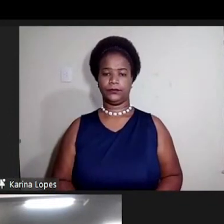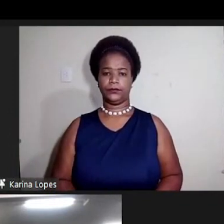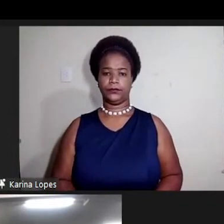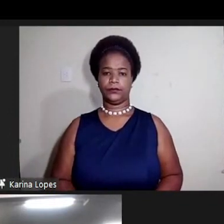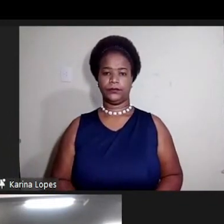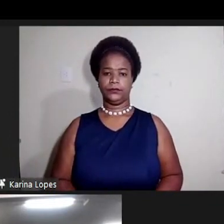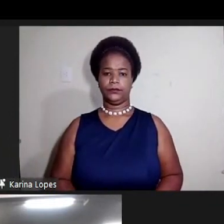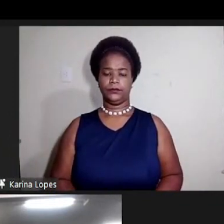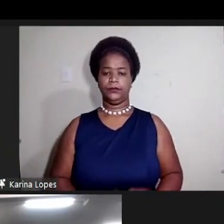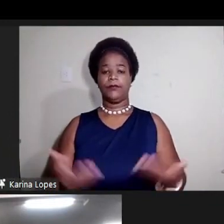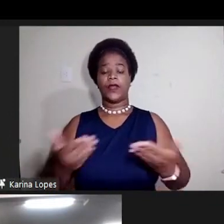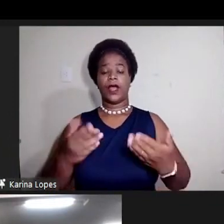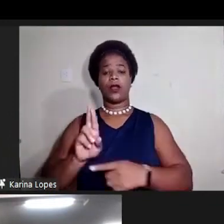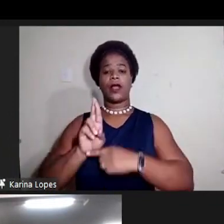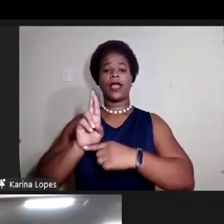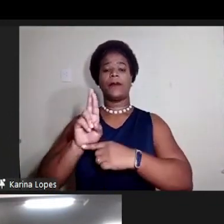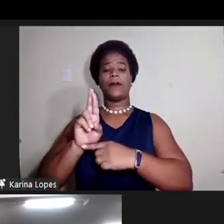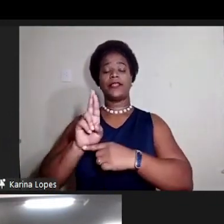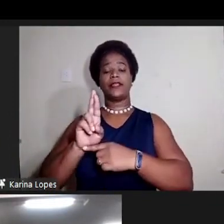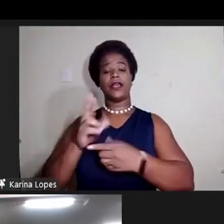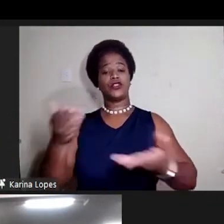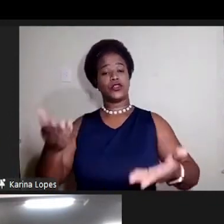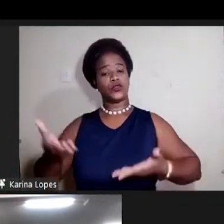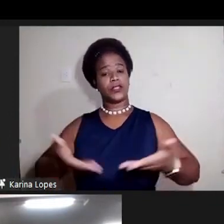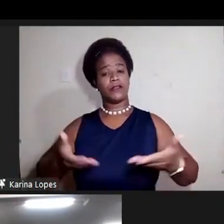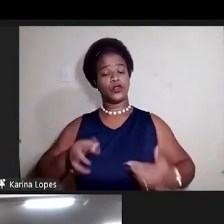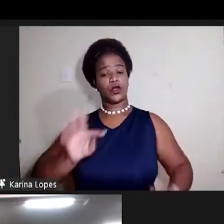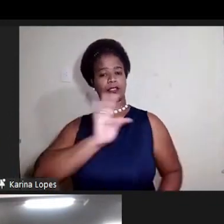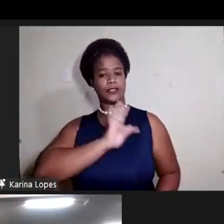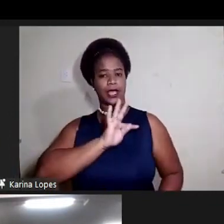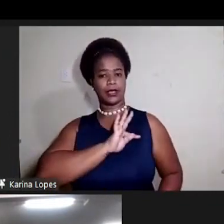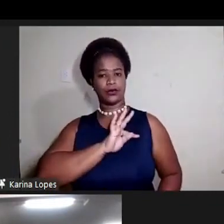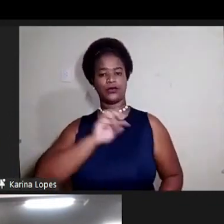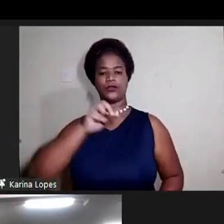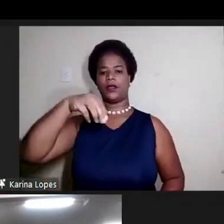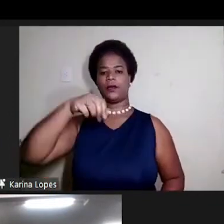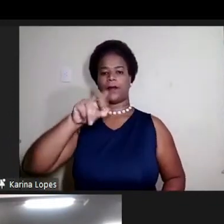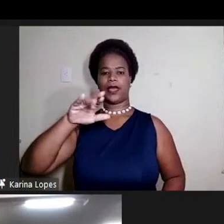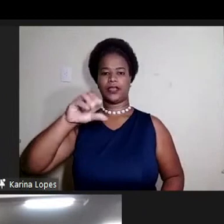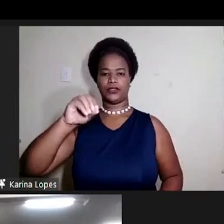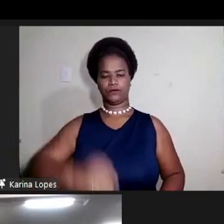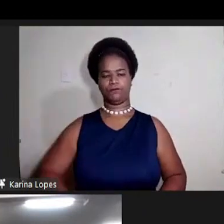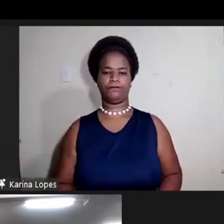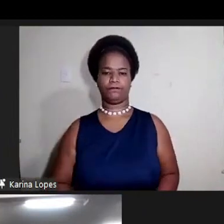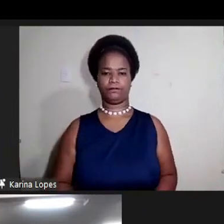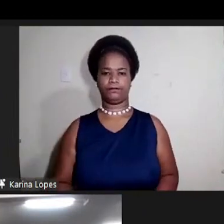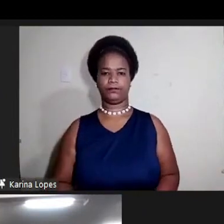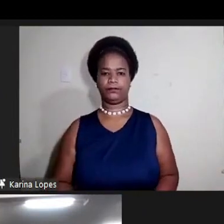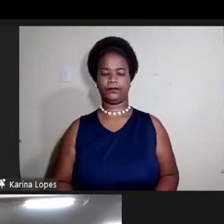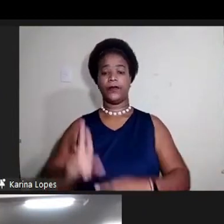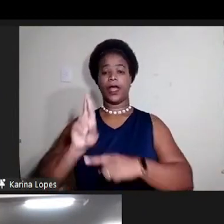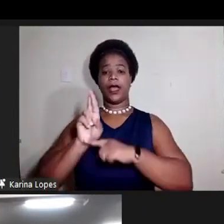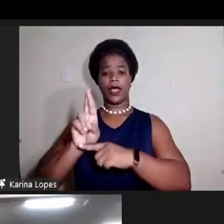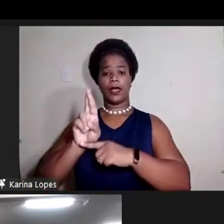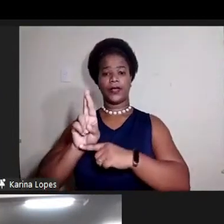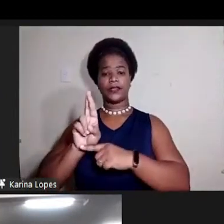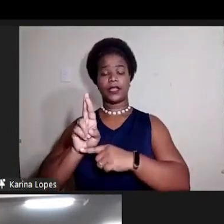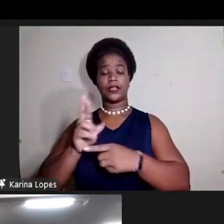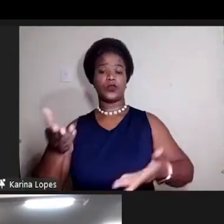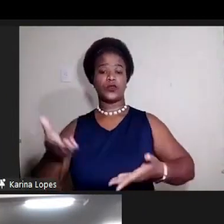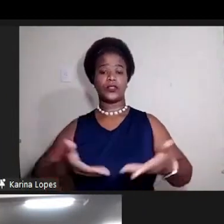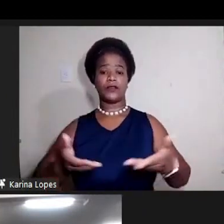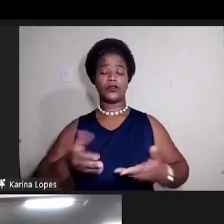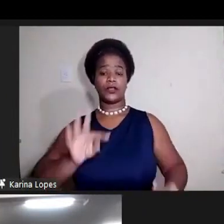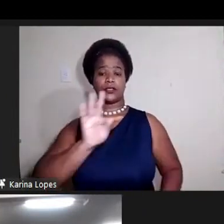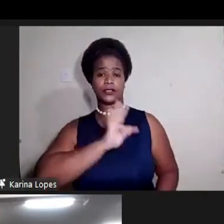representante dos servidores técnicos administrativos, Márcio Roberto Safortes, representante dos servidores técnicos